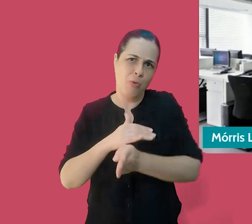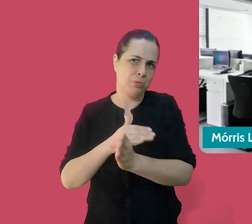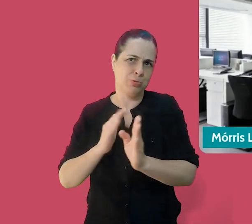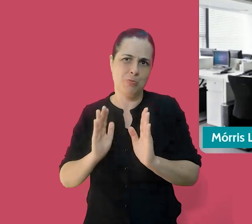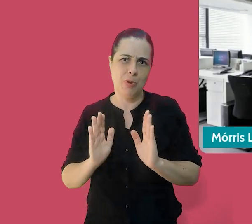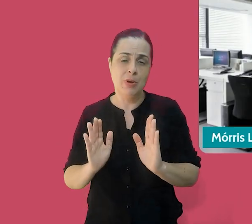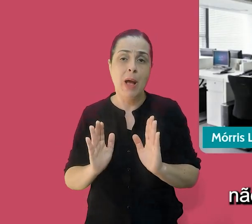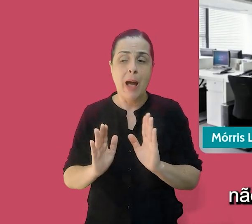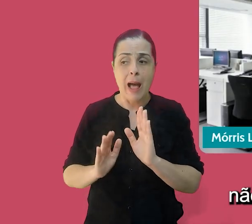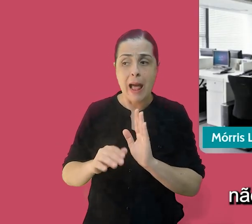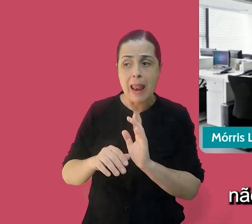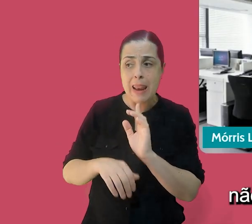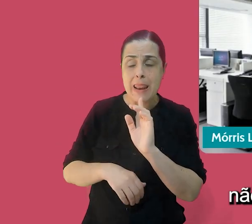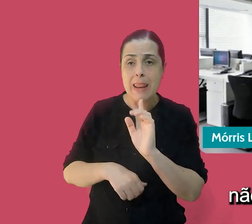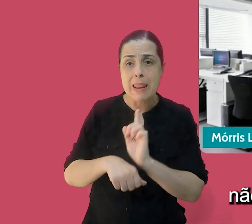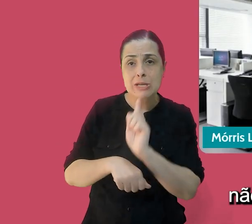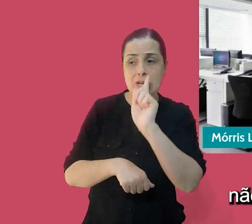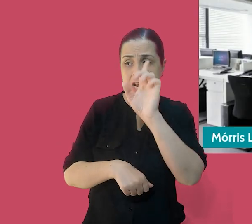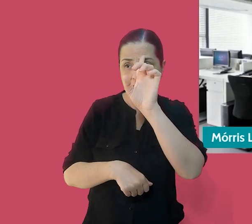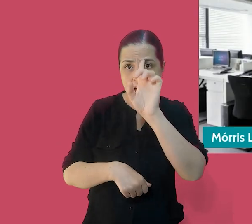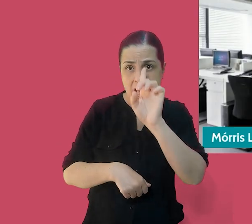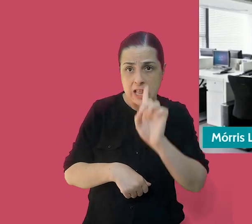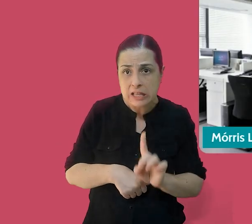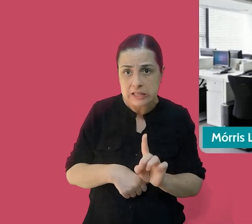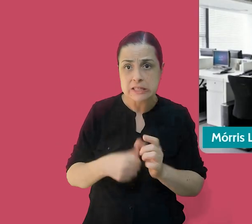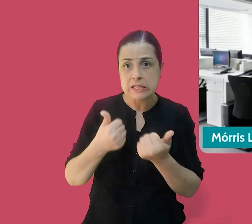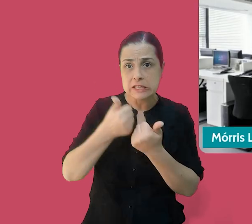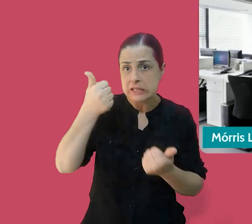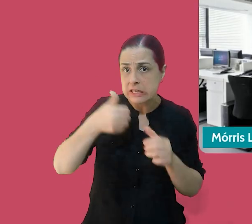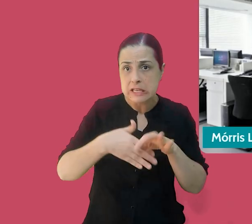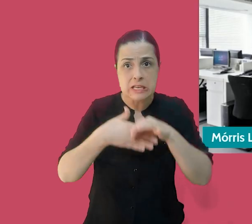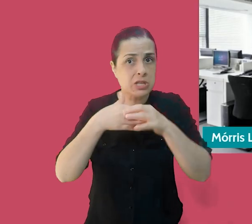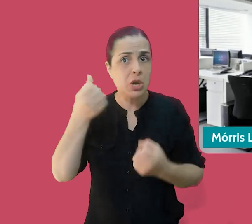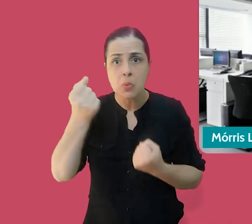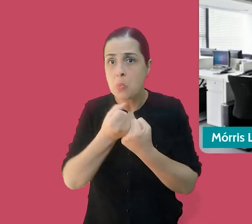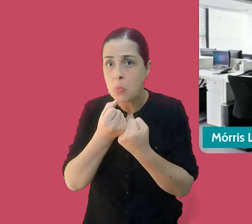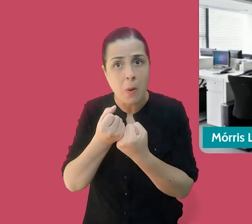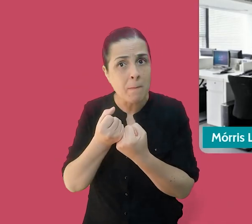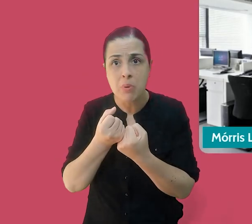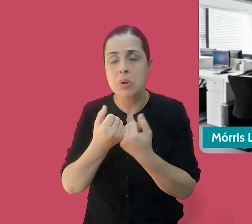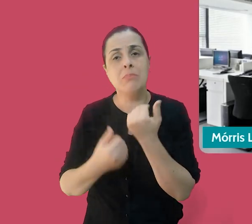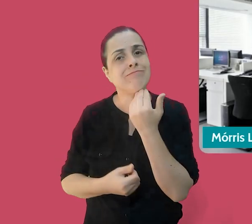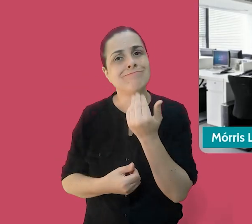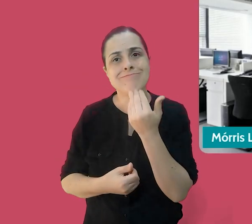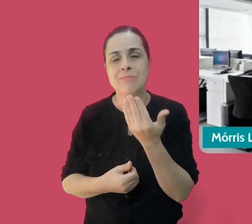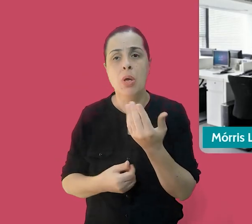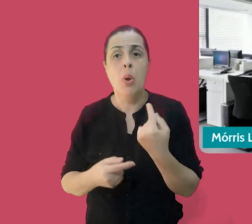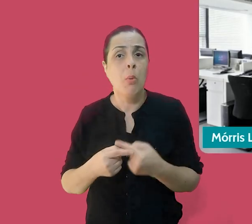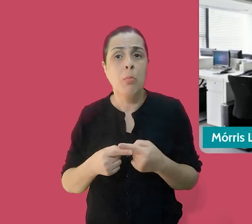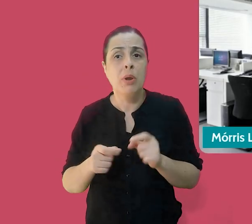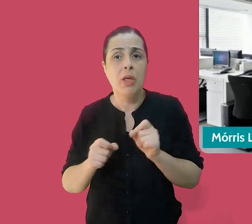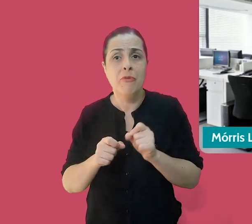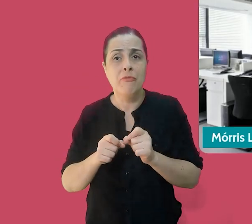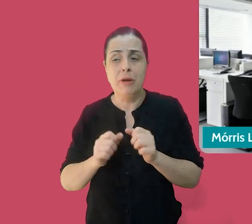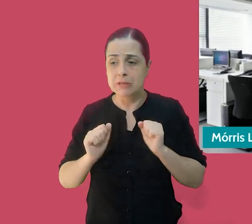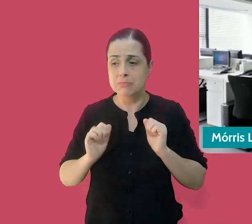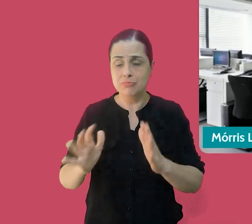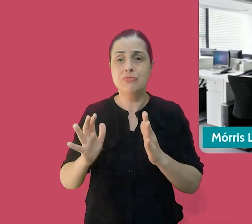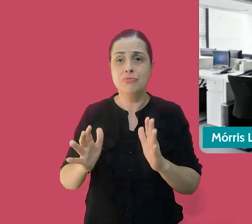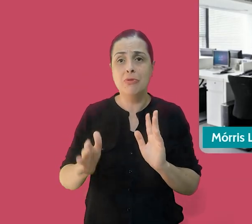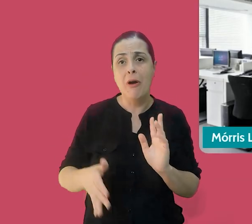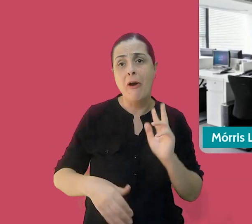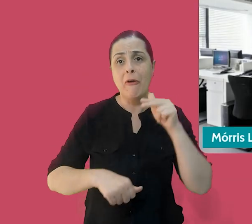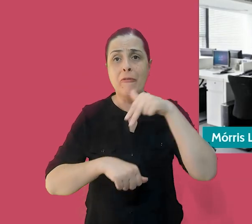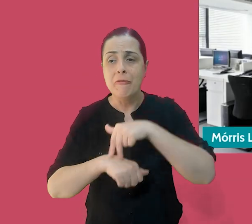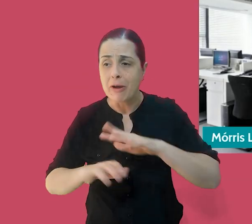liderança não apoia, não vê isso como estratégico, fica muito difícil de ter continuidade, não adianta fazer uma ação pontual só,